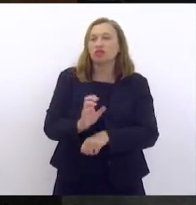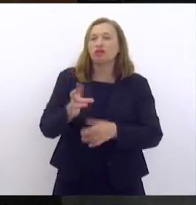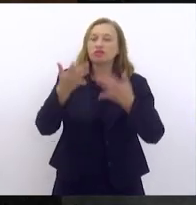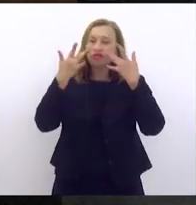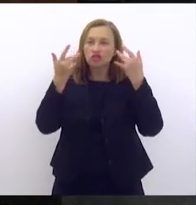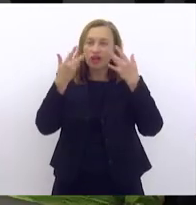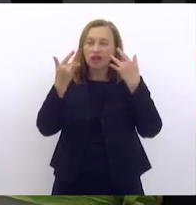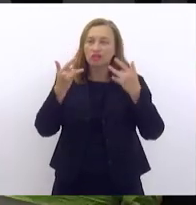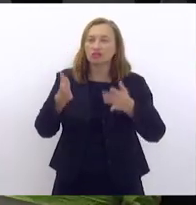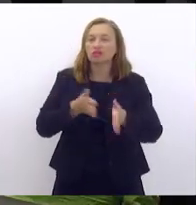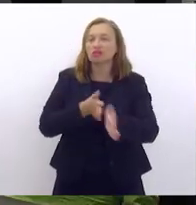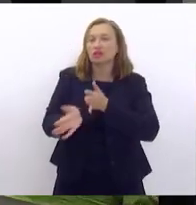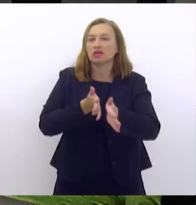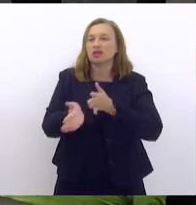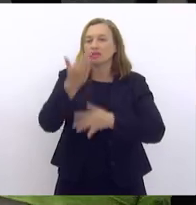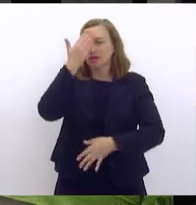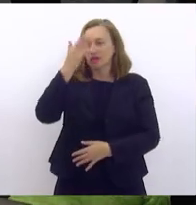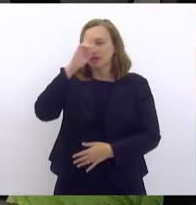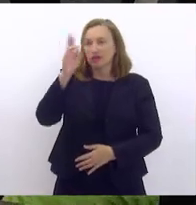Obrigada, presidente.